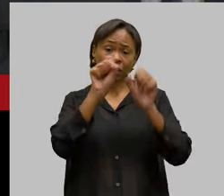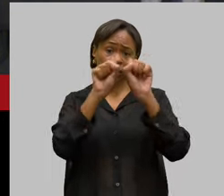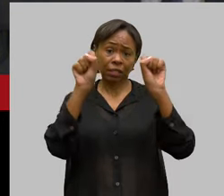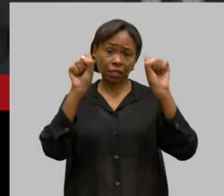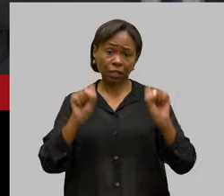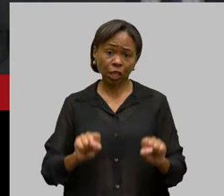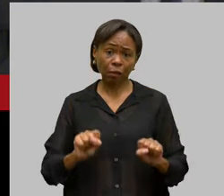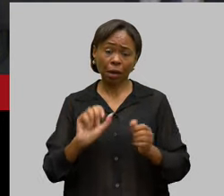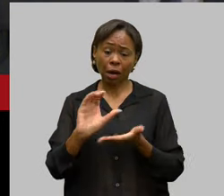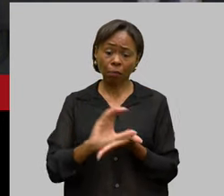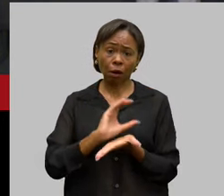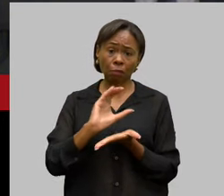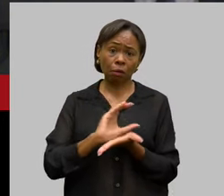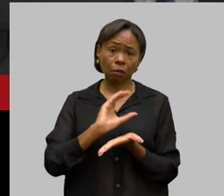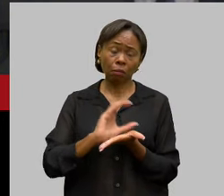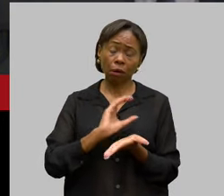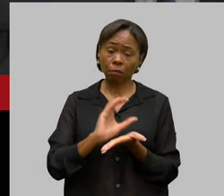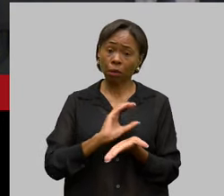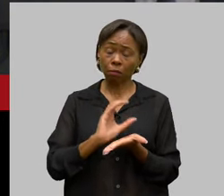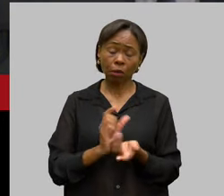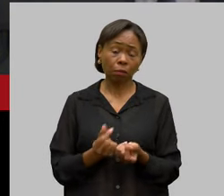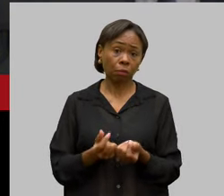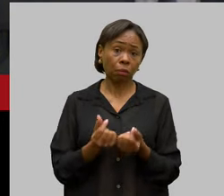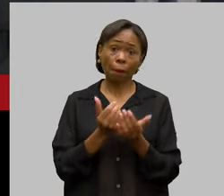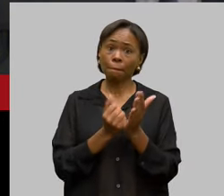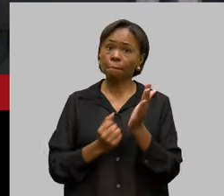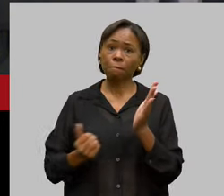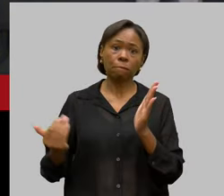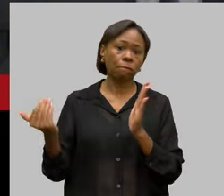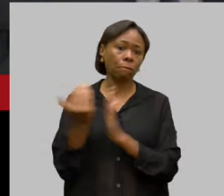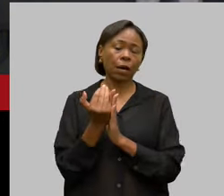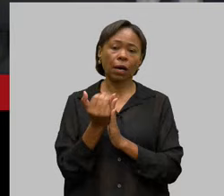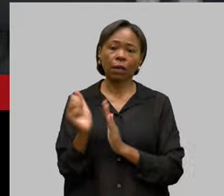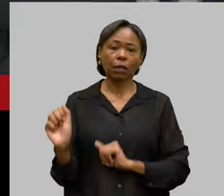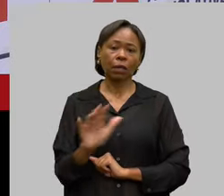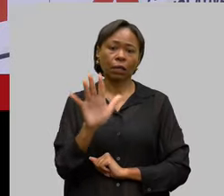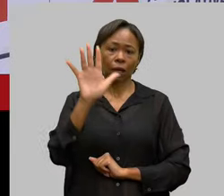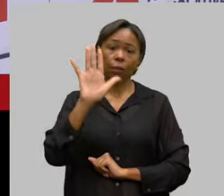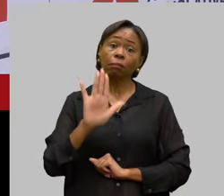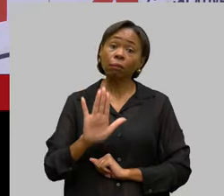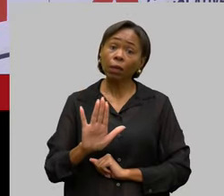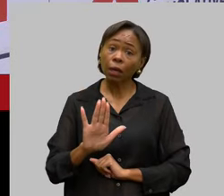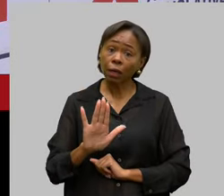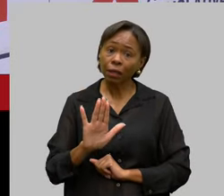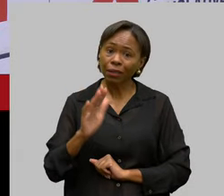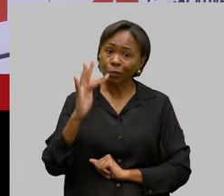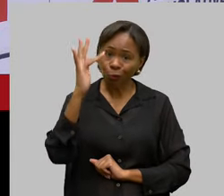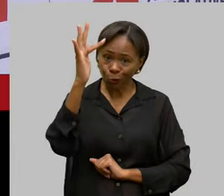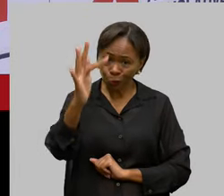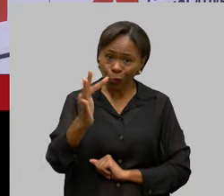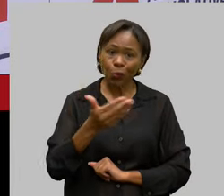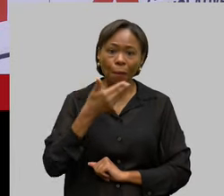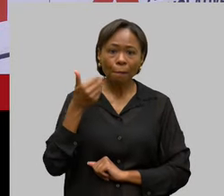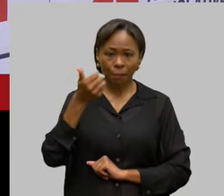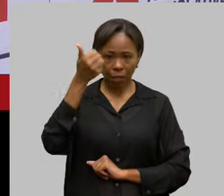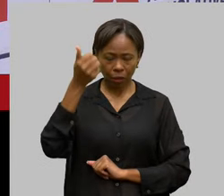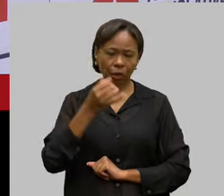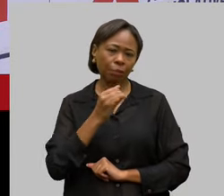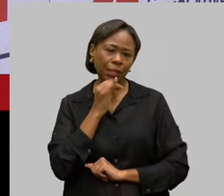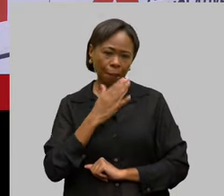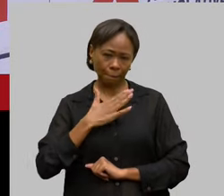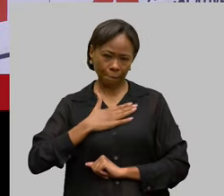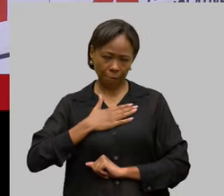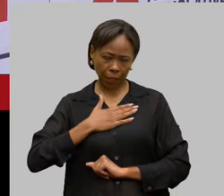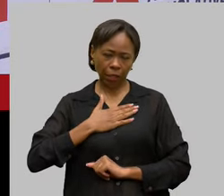mais caro é tá só que melhor é o seu futuro eu vou usar minha cidade de exemplo